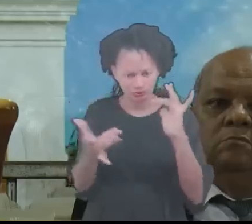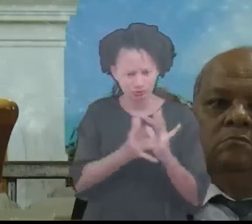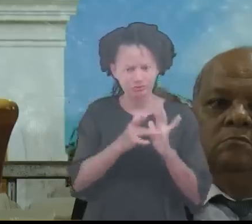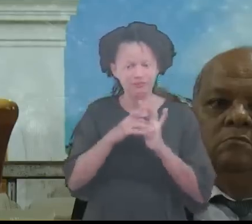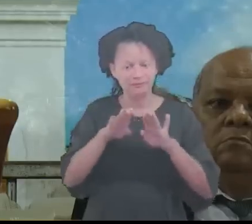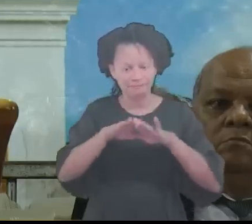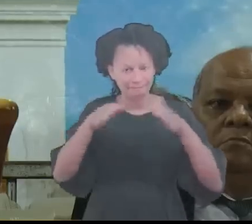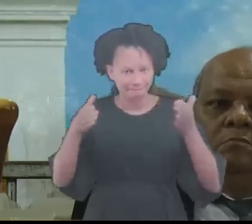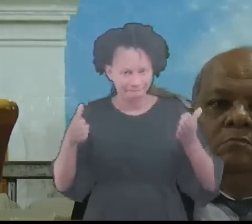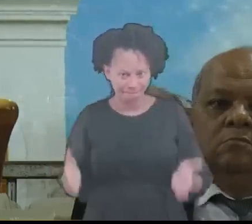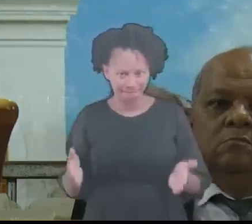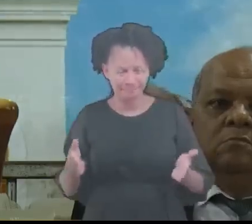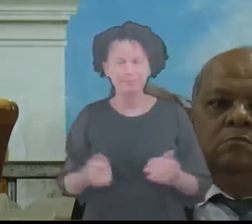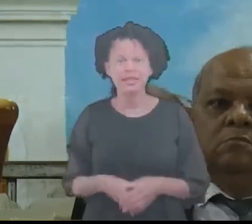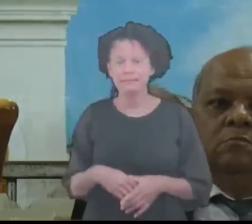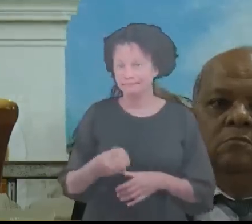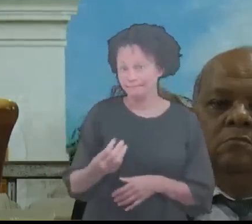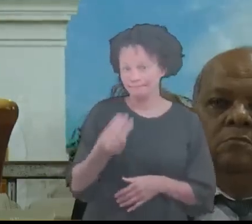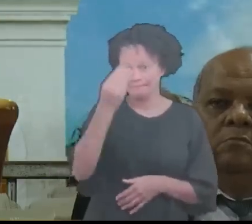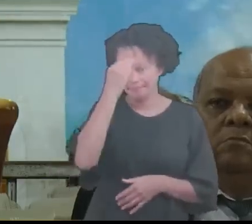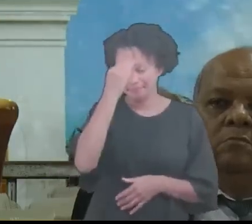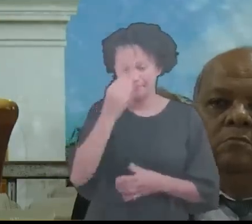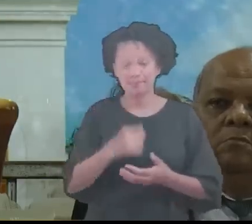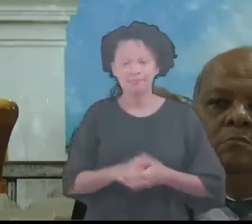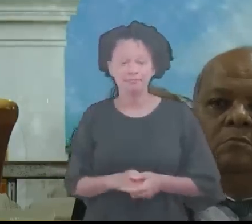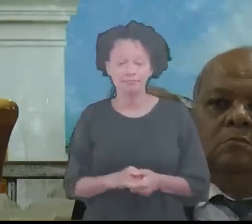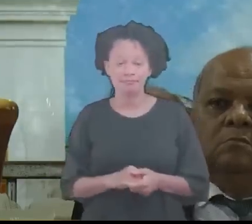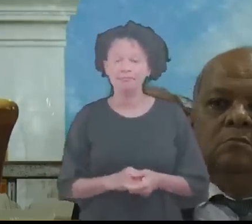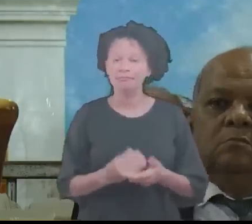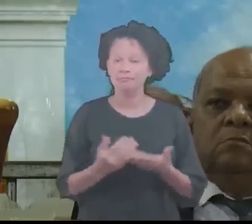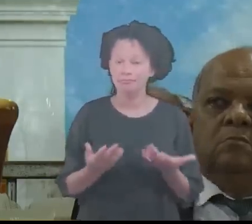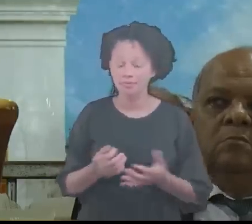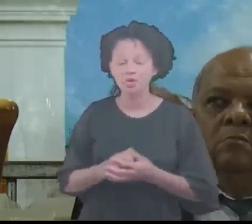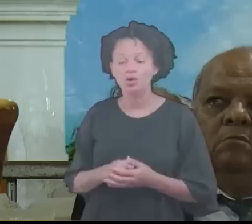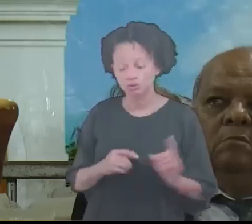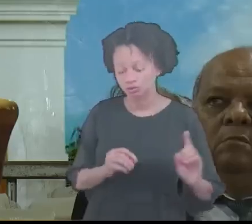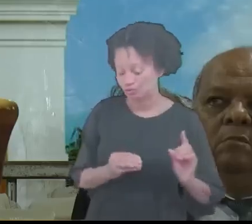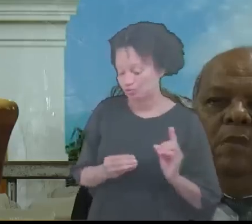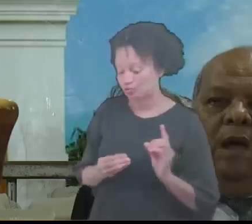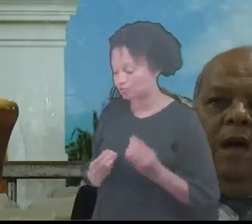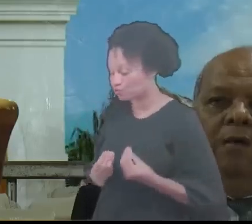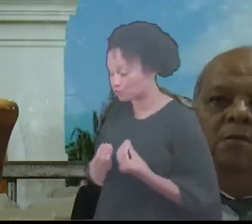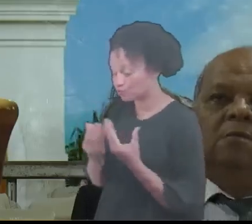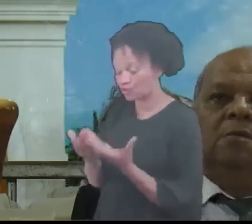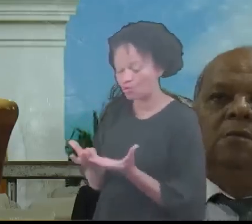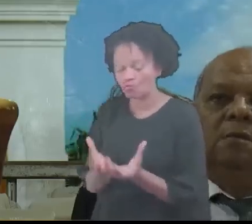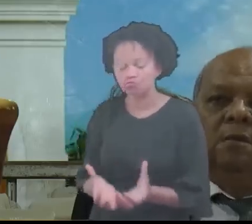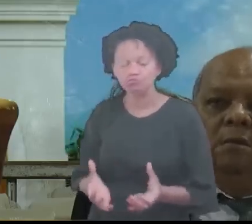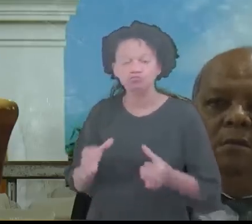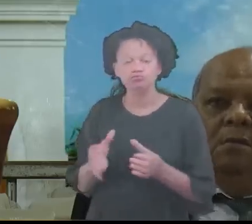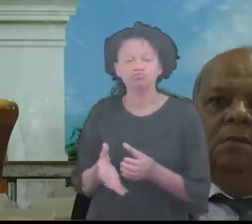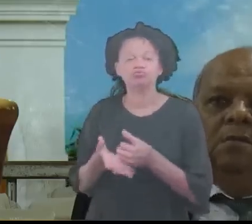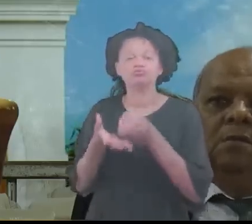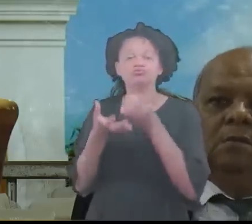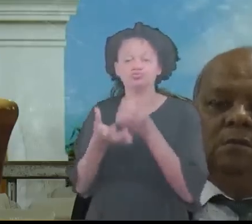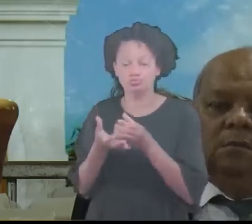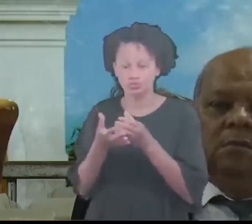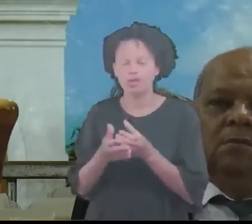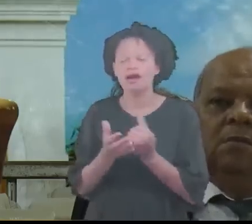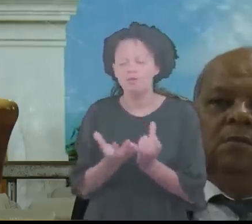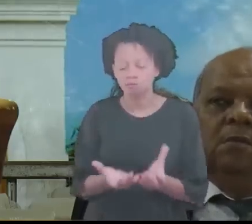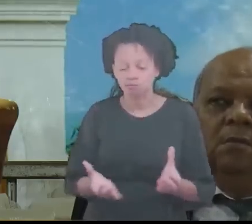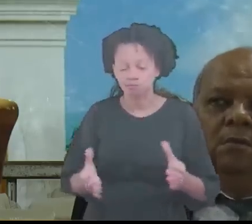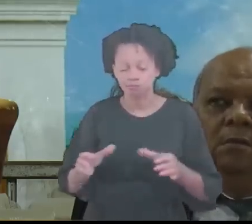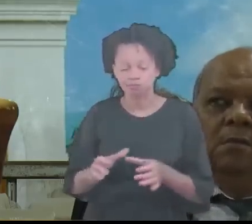Jesus estava à mesa, Maria, a irmã de Lázaro, ela trouxe o quê, irmão? Um vaso de alabastro.